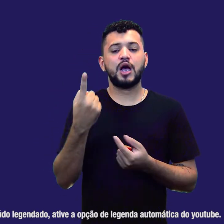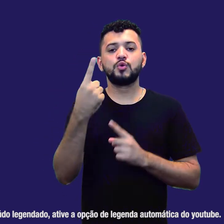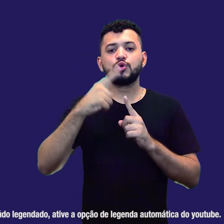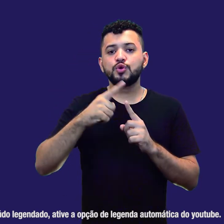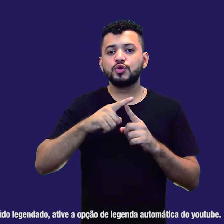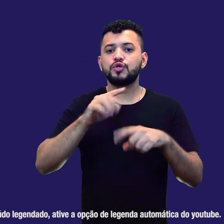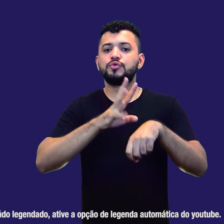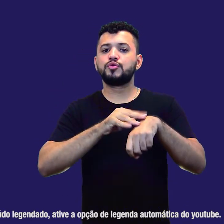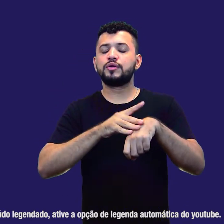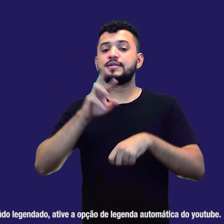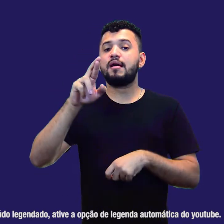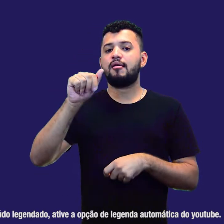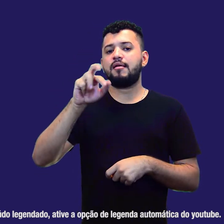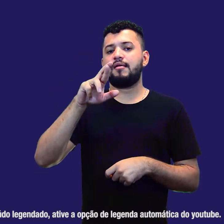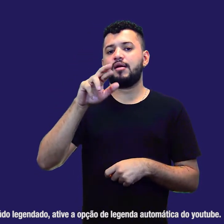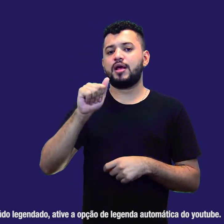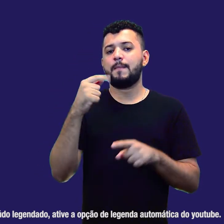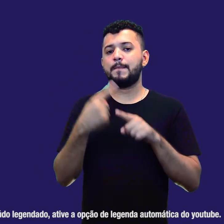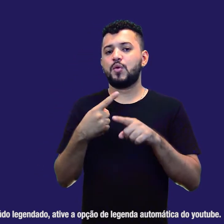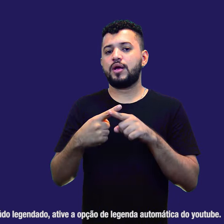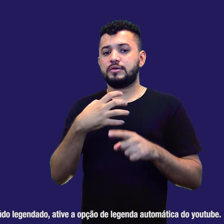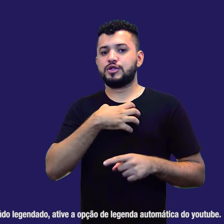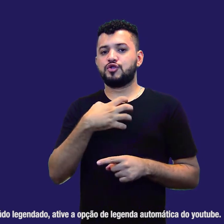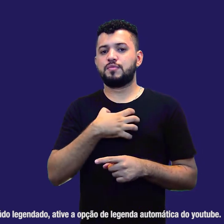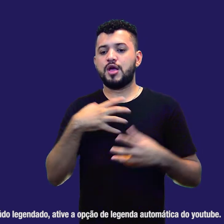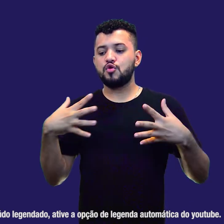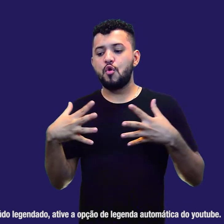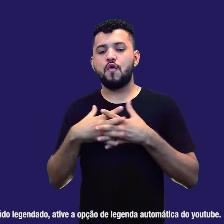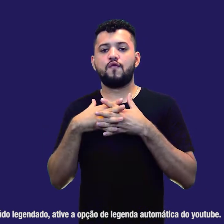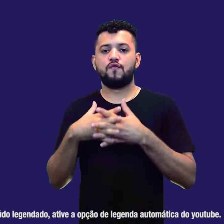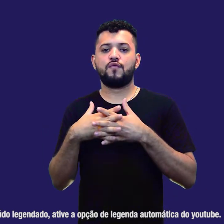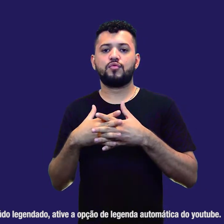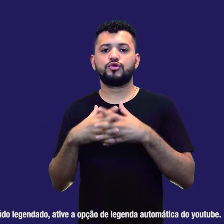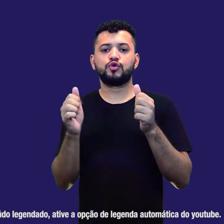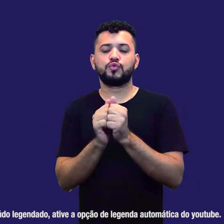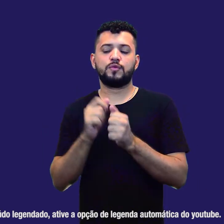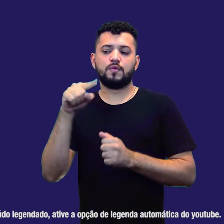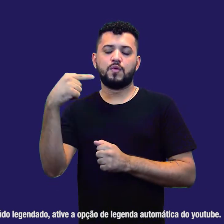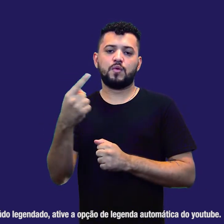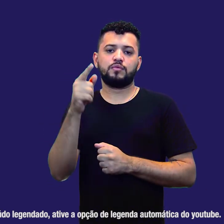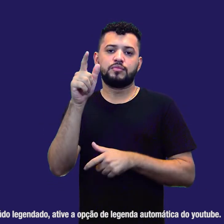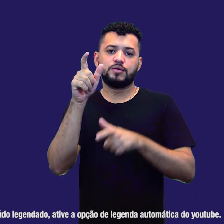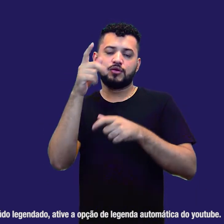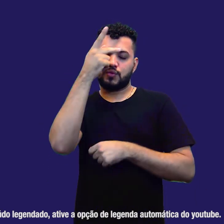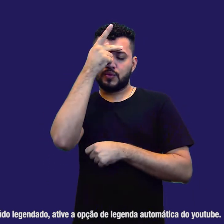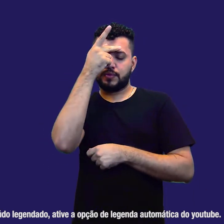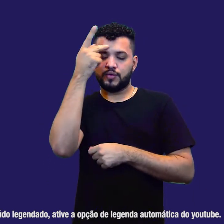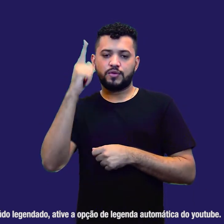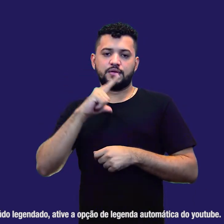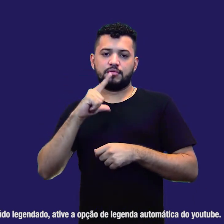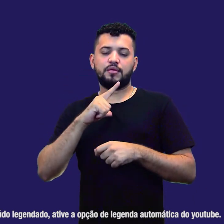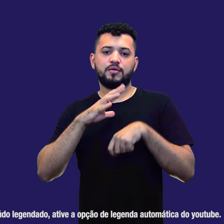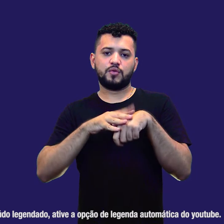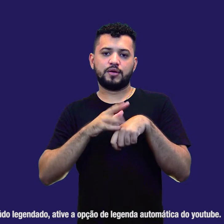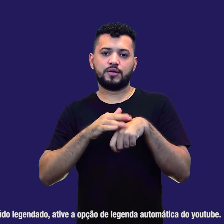doença rara, porque os sintomas, às vezes, se confundem com outras doenças. E como não existem tantos